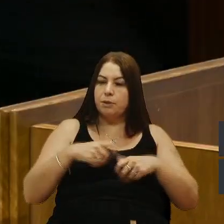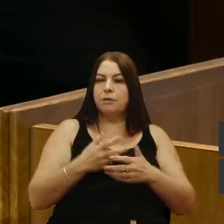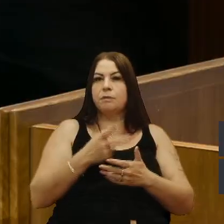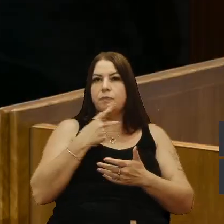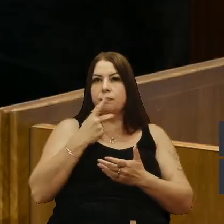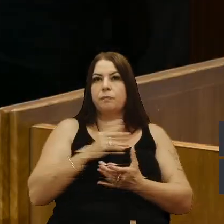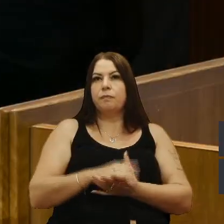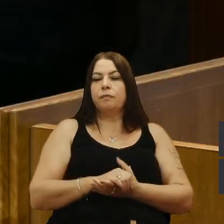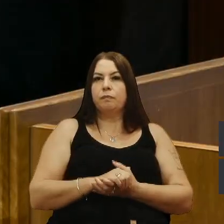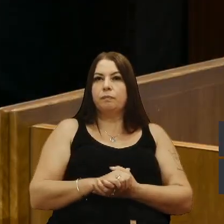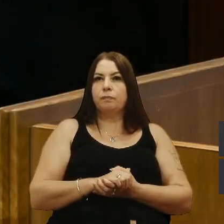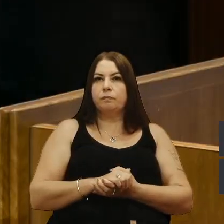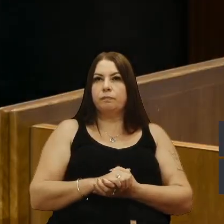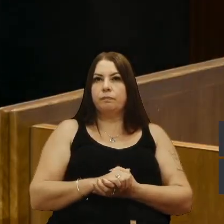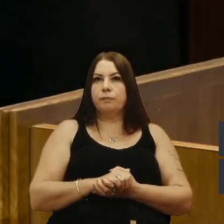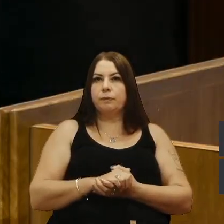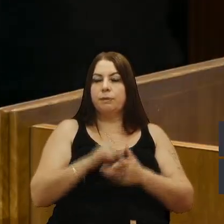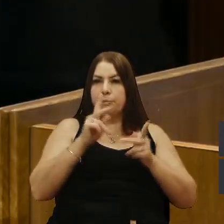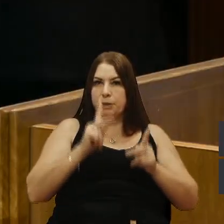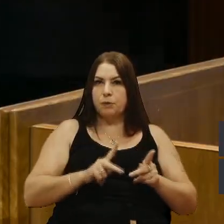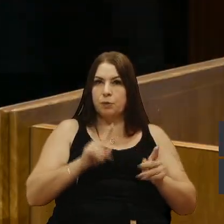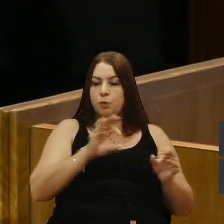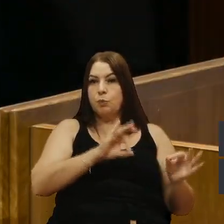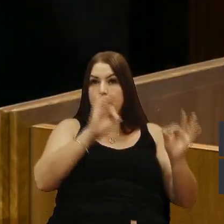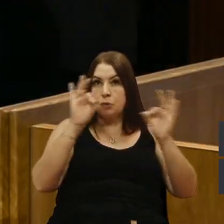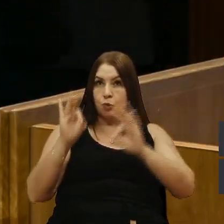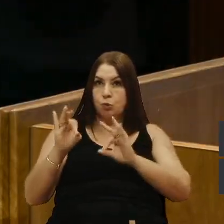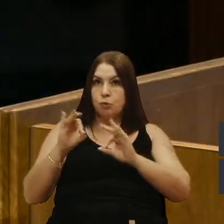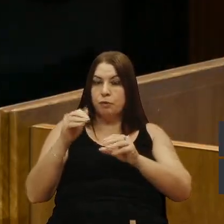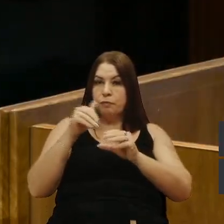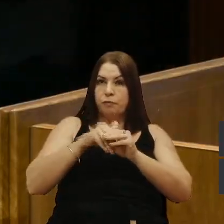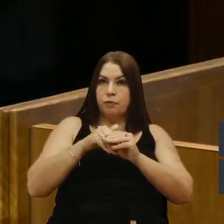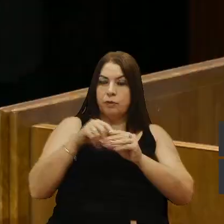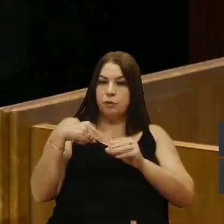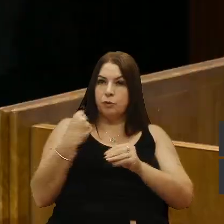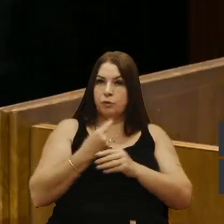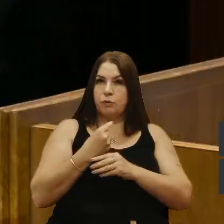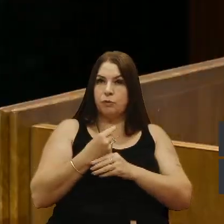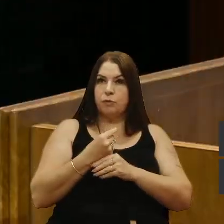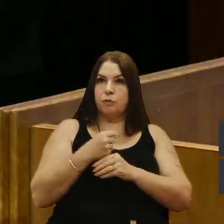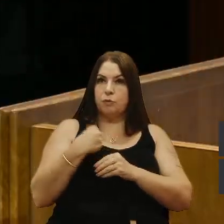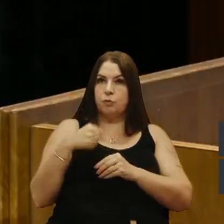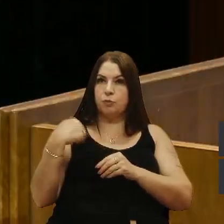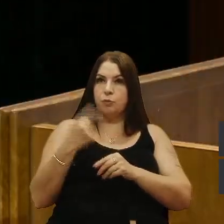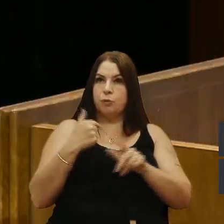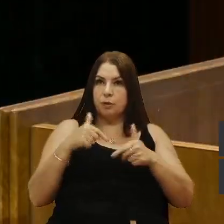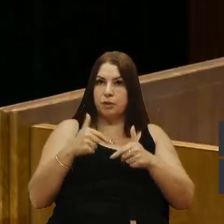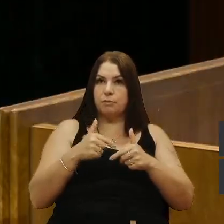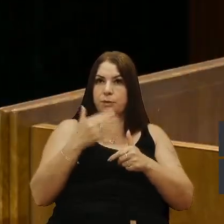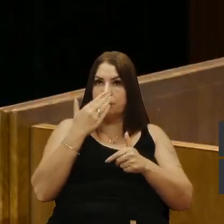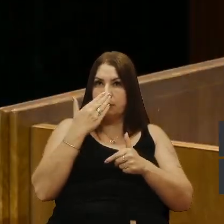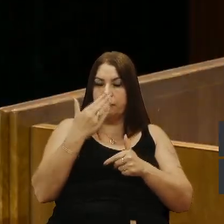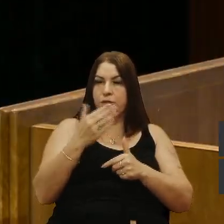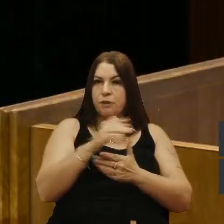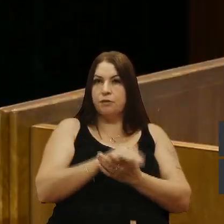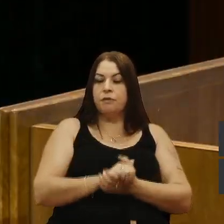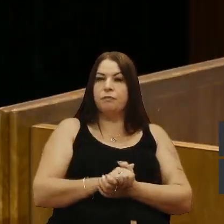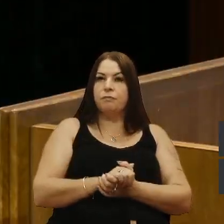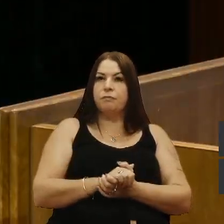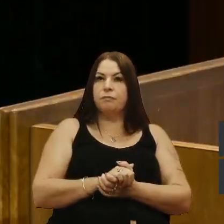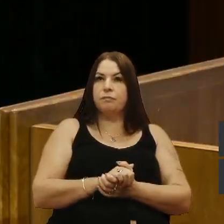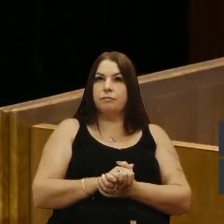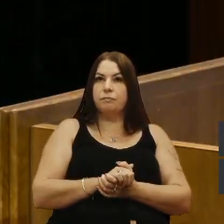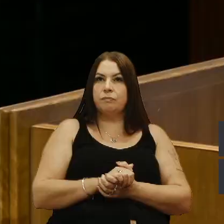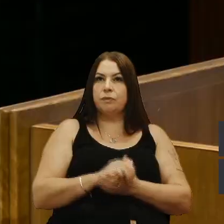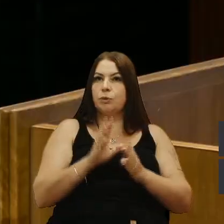dizer para as pessoas que nos assistem, aqueles que votaram em nós, o nosso trabalho à frente